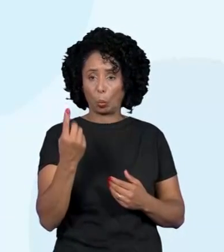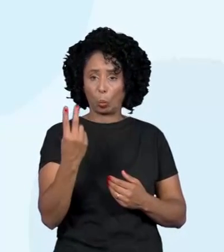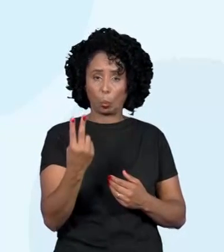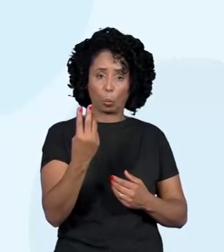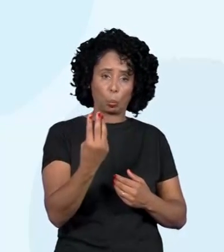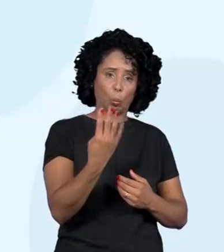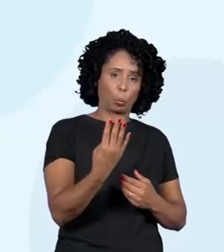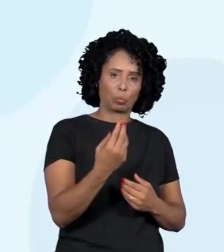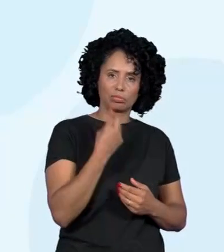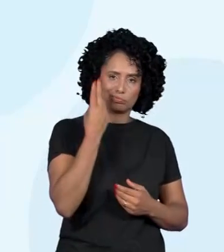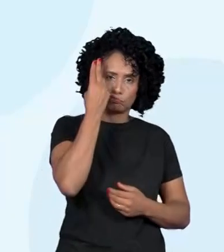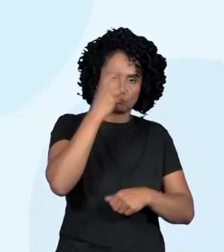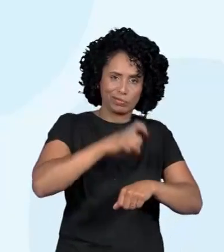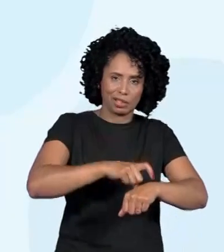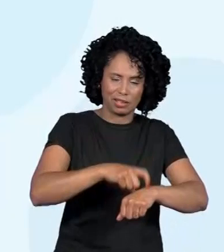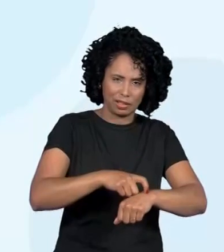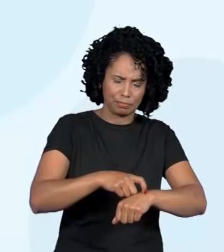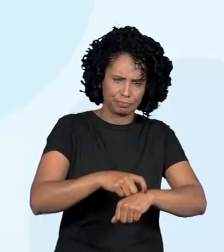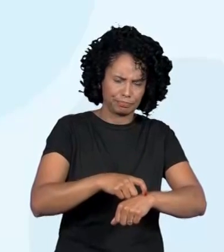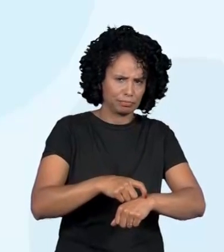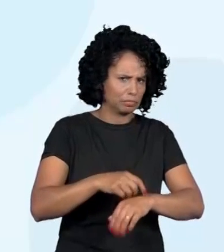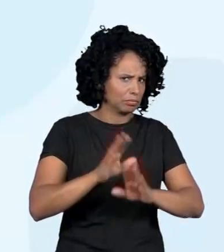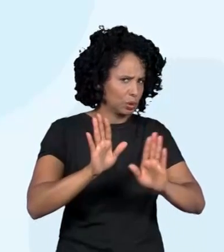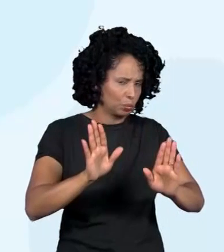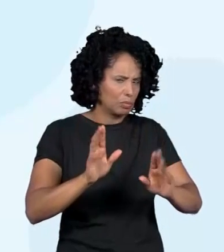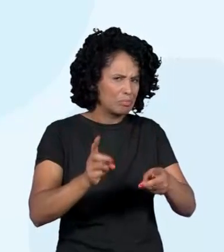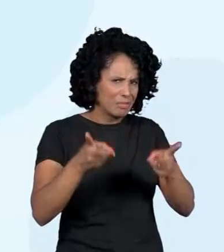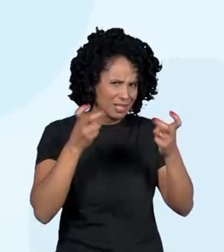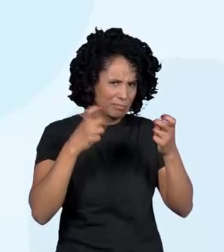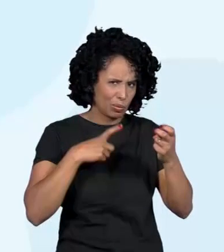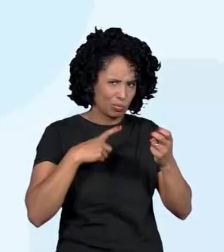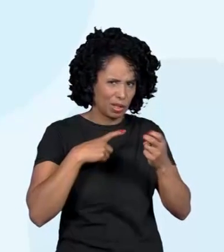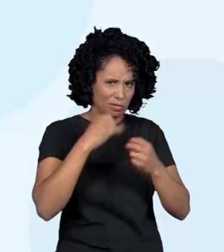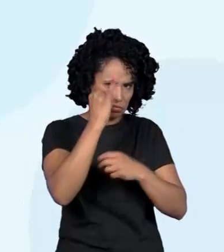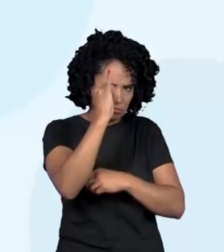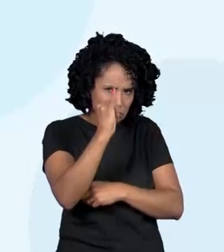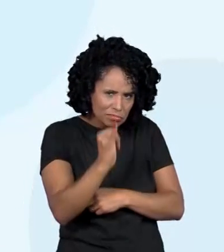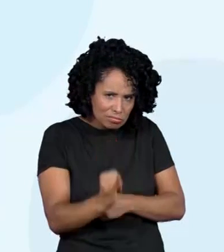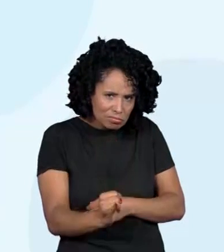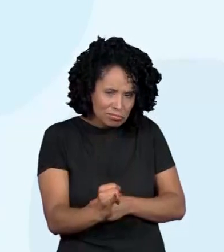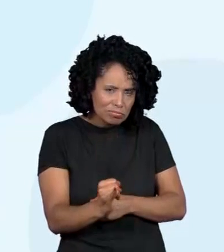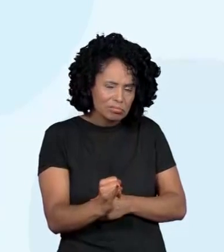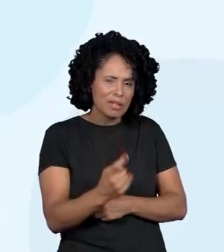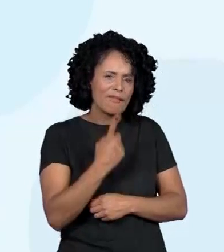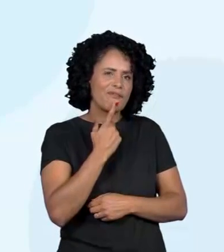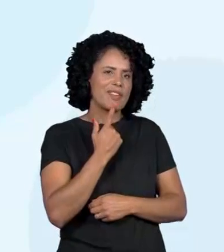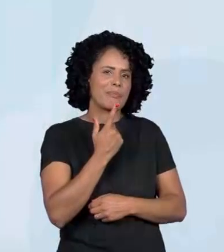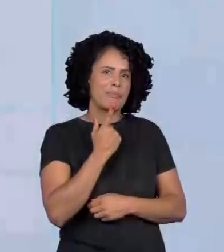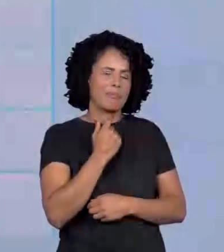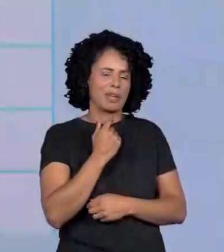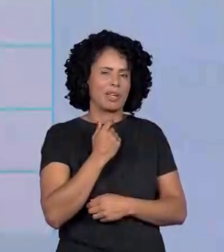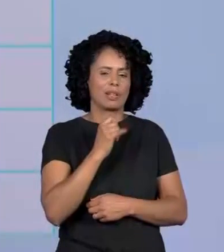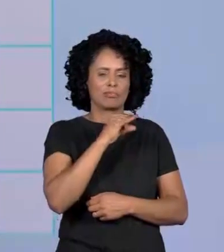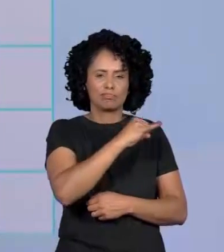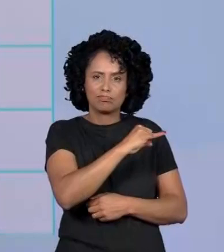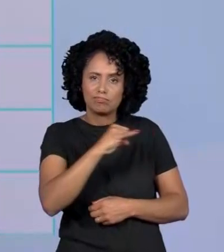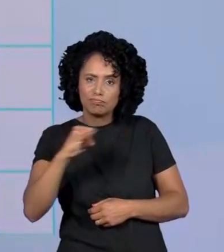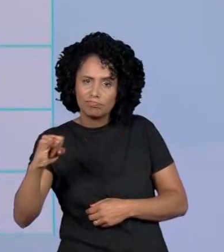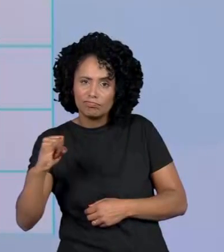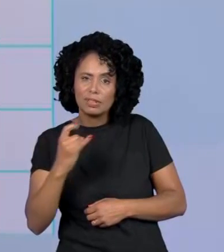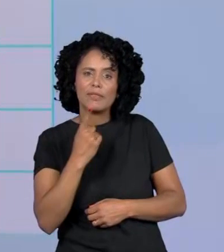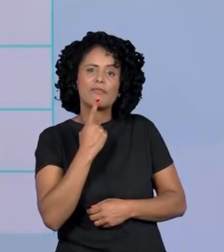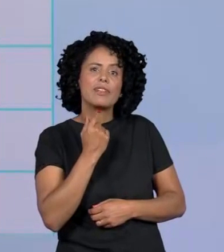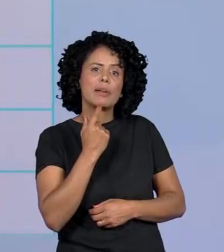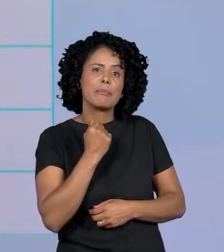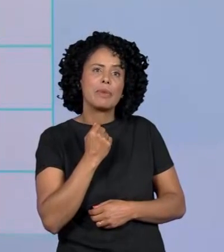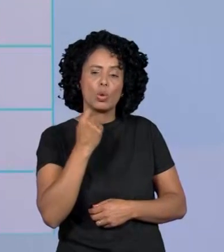pessoal, vocês repararam que o eixo de simetria divide essa figura exatamente em 4 partes e